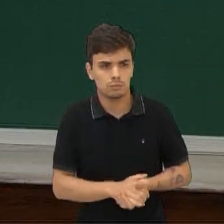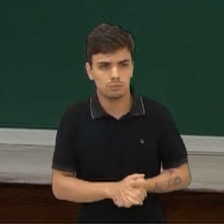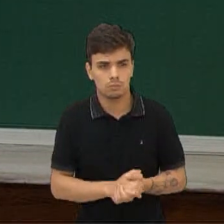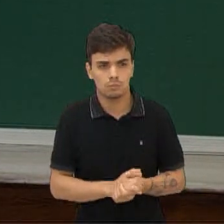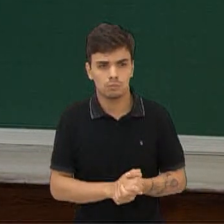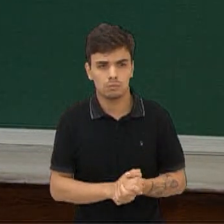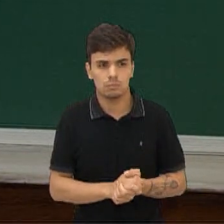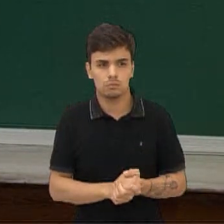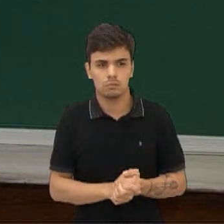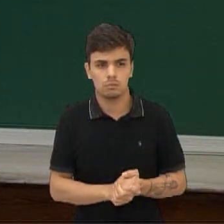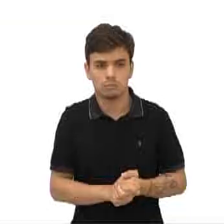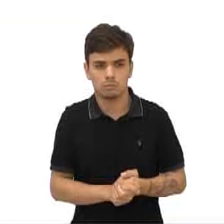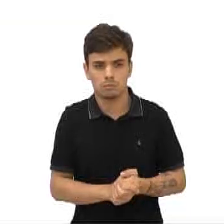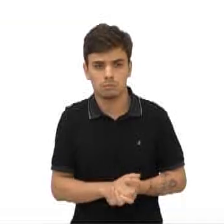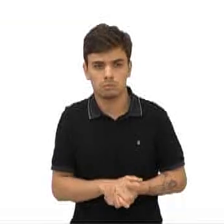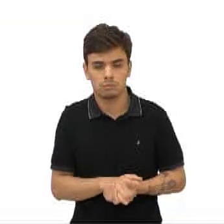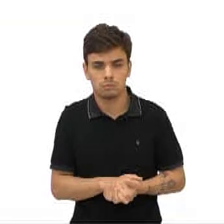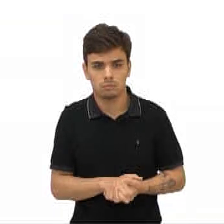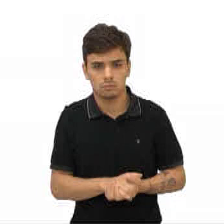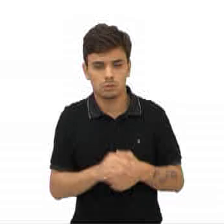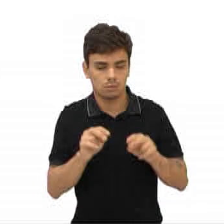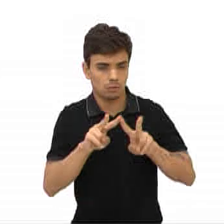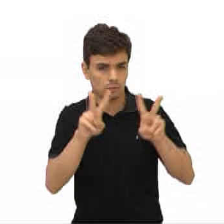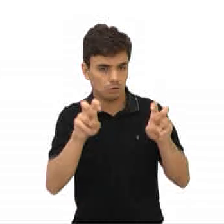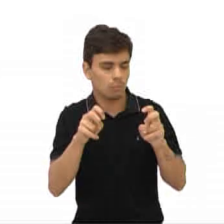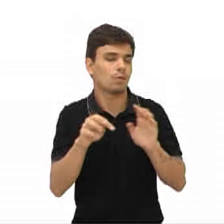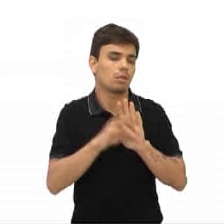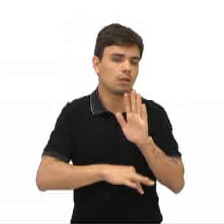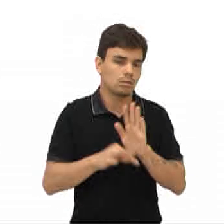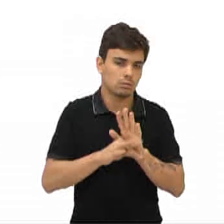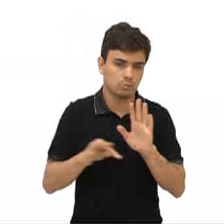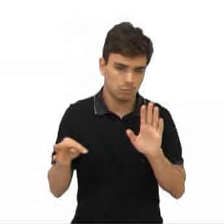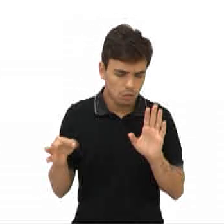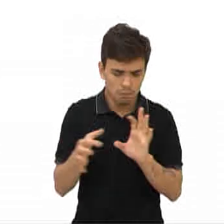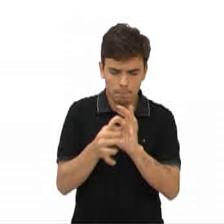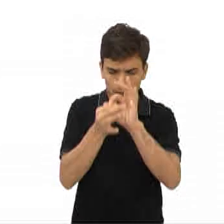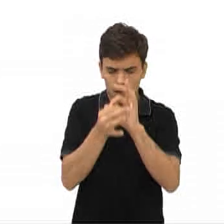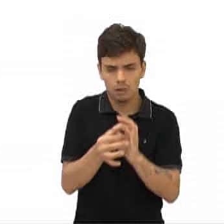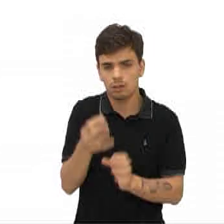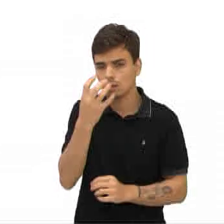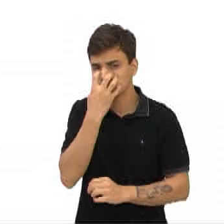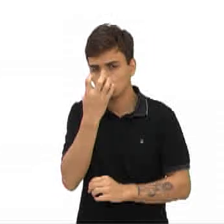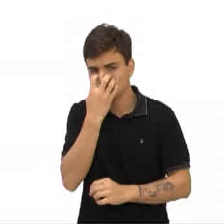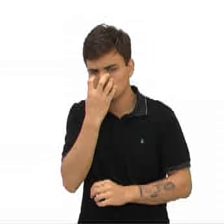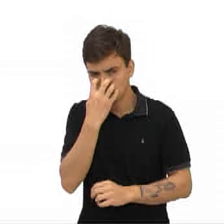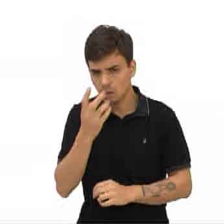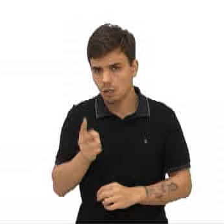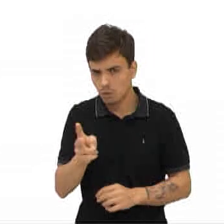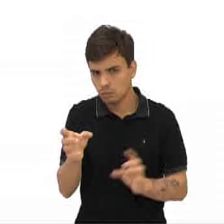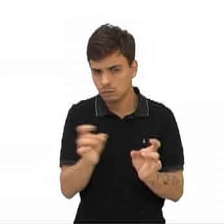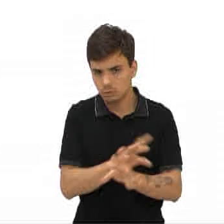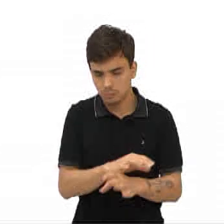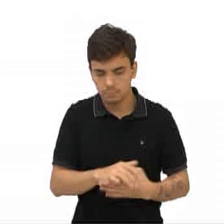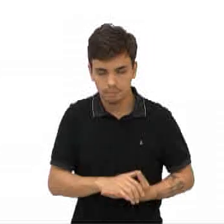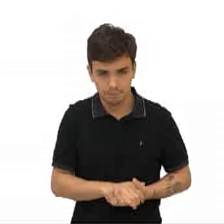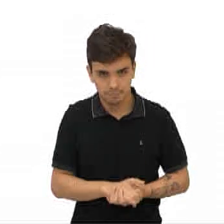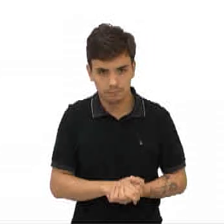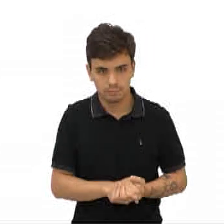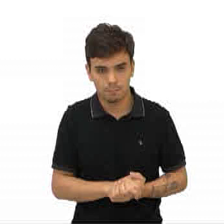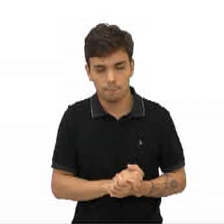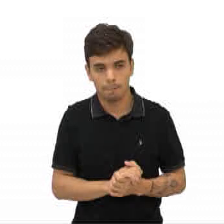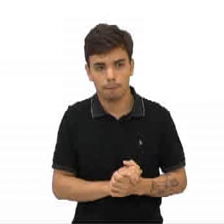ali o texto do laço ali e da cachorrinha, a gente não terminou, vamos terminar de ler esse texto